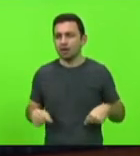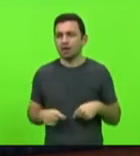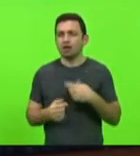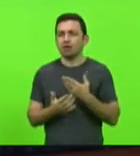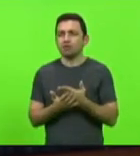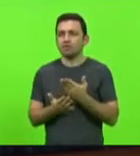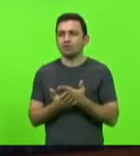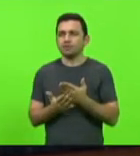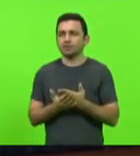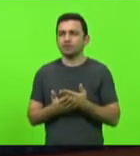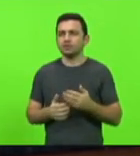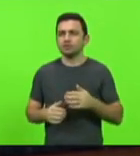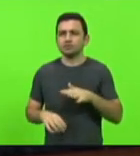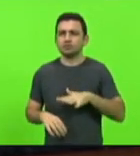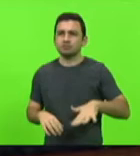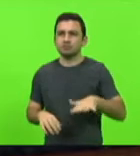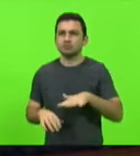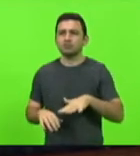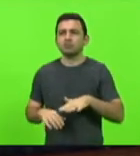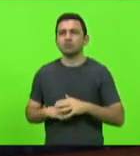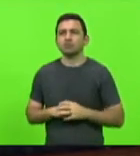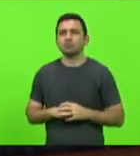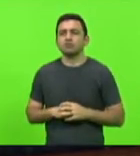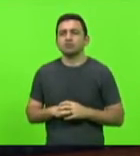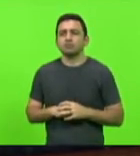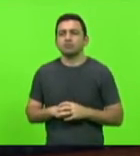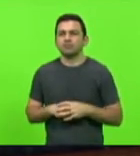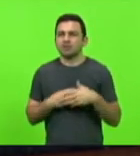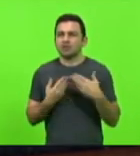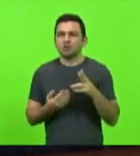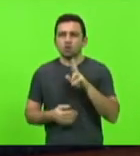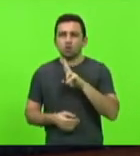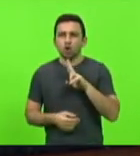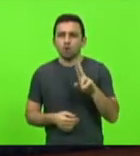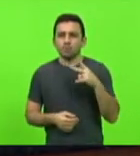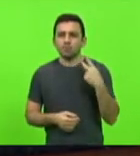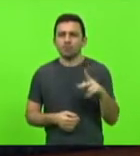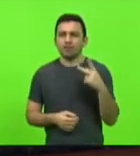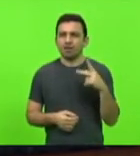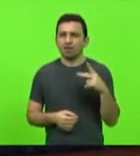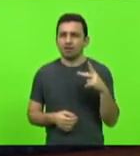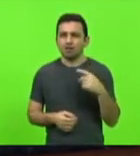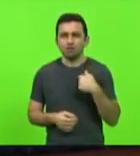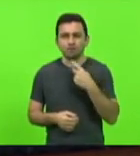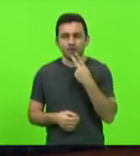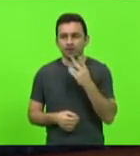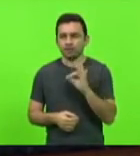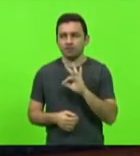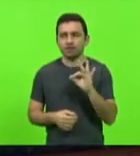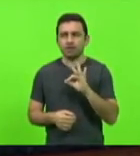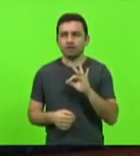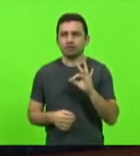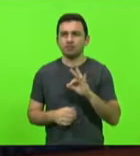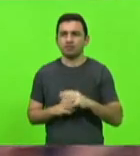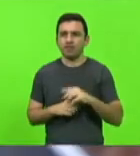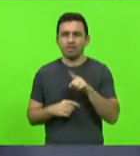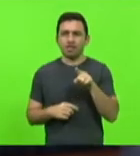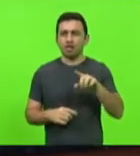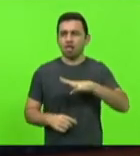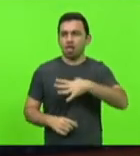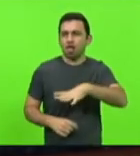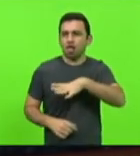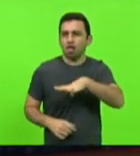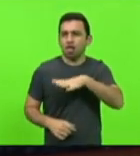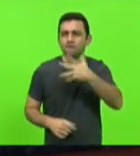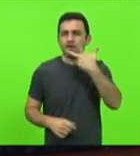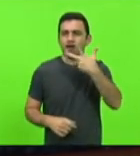coisa mais grave. Eu nem vou mencionar o nome desse estrupício aqui, porque eles são muito valentão dentro da sala de aula, falando